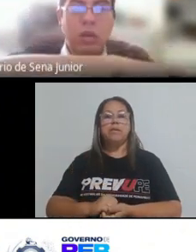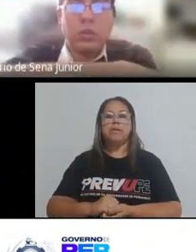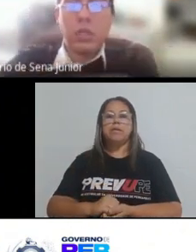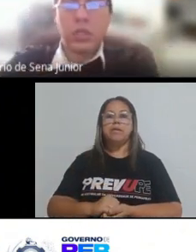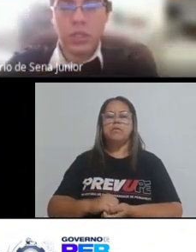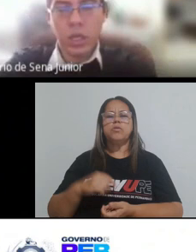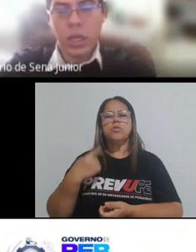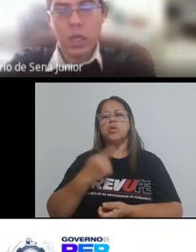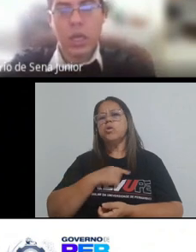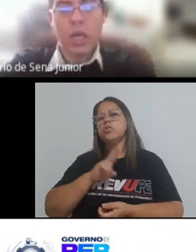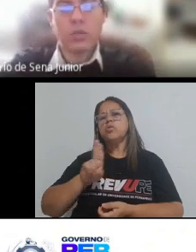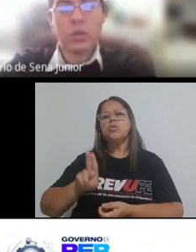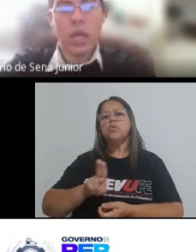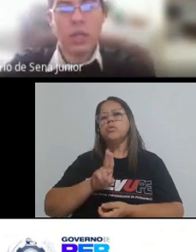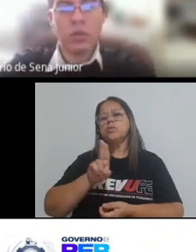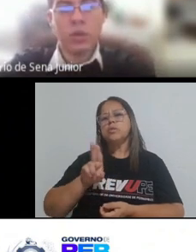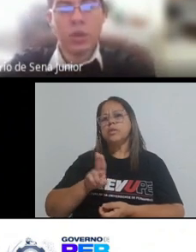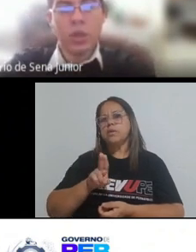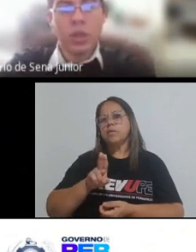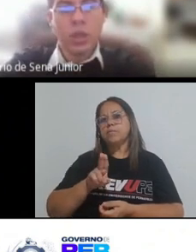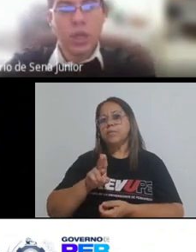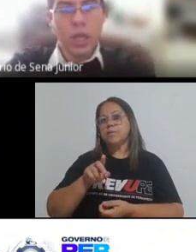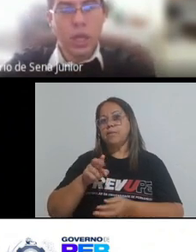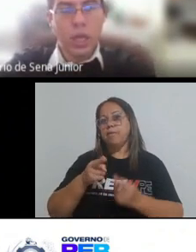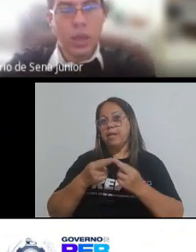usarmos este resultado